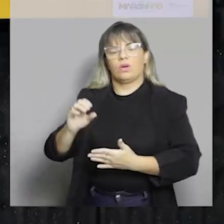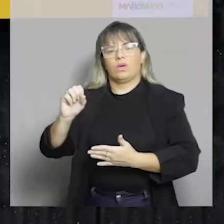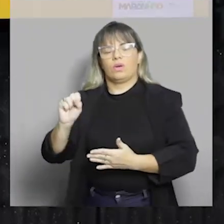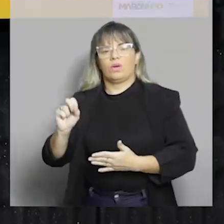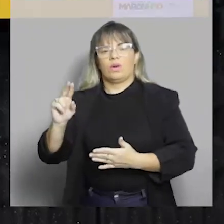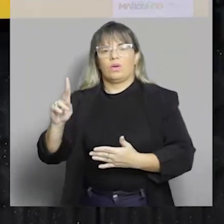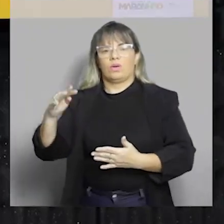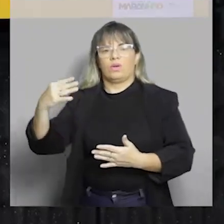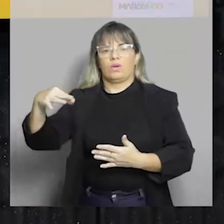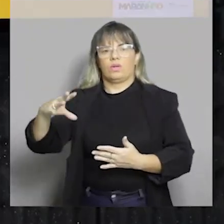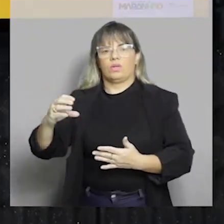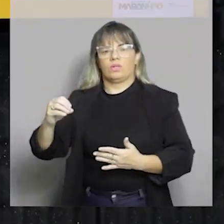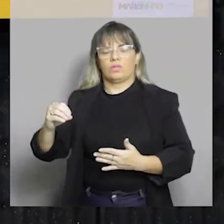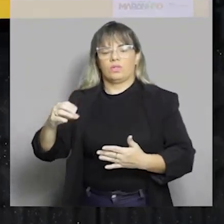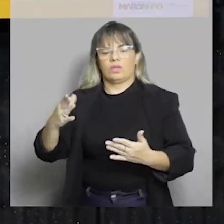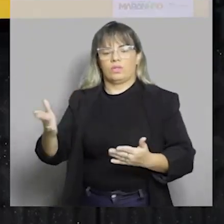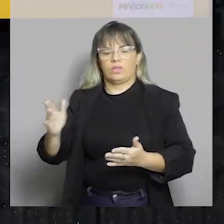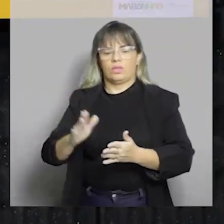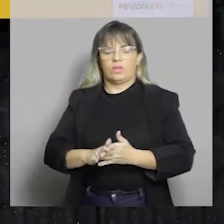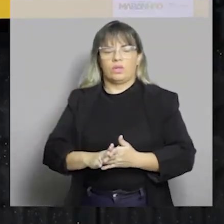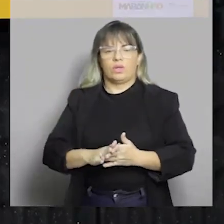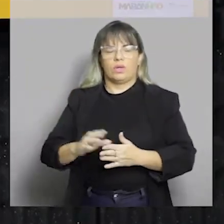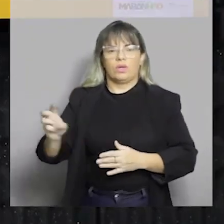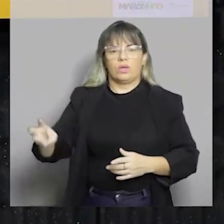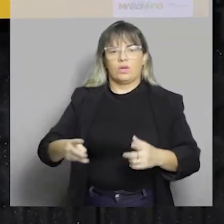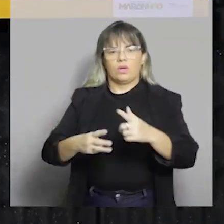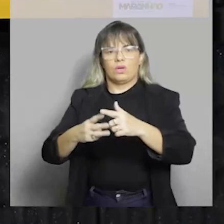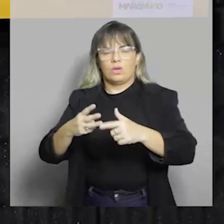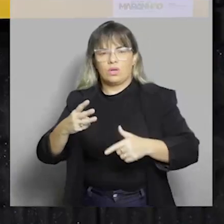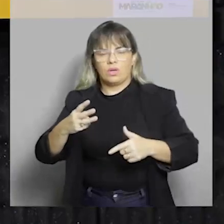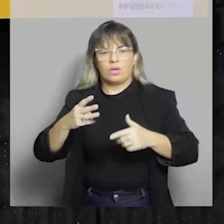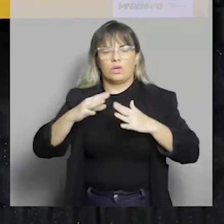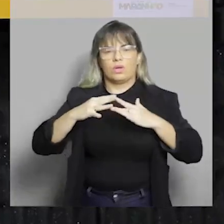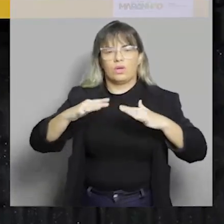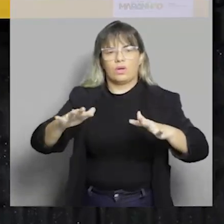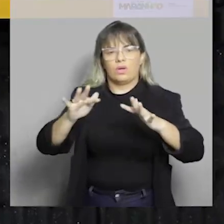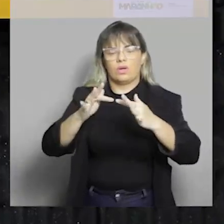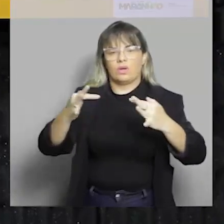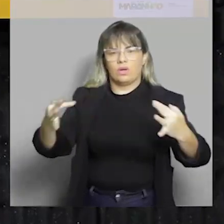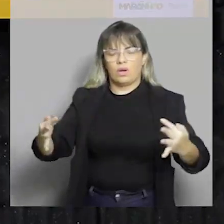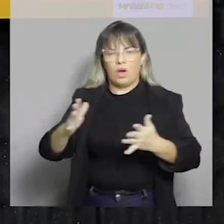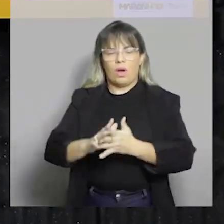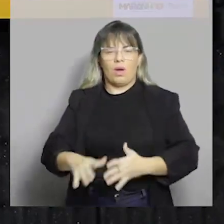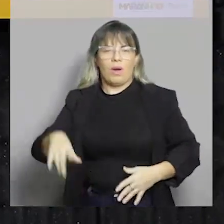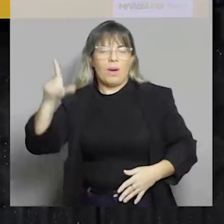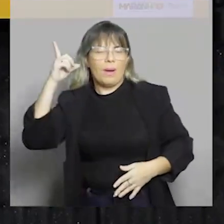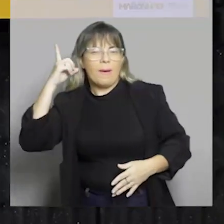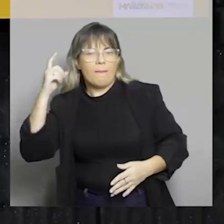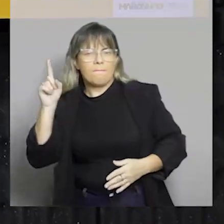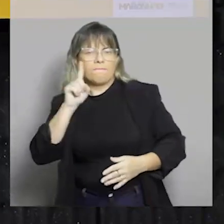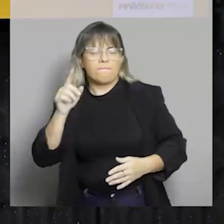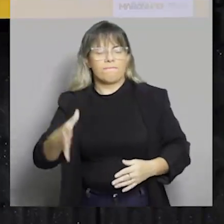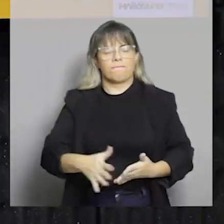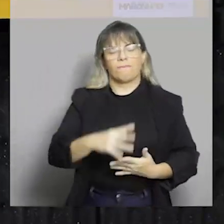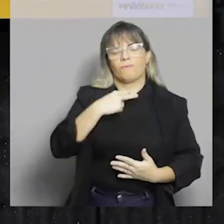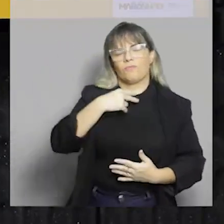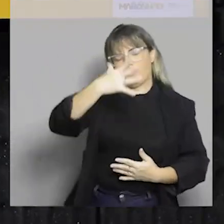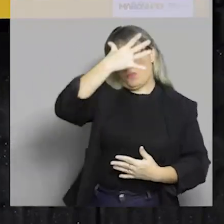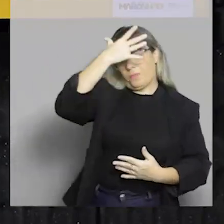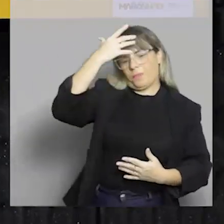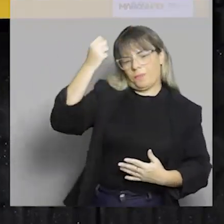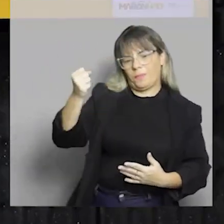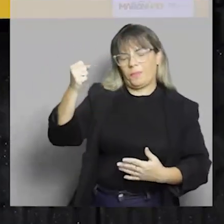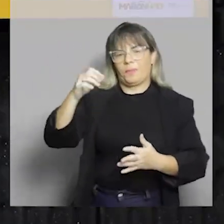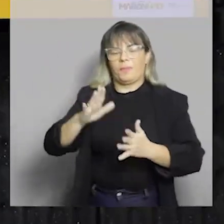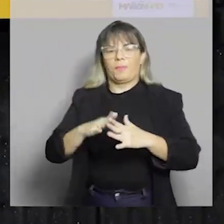Beleza? Então, repetindo, movimentos, fica tranquilo, simplificar para ti que está aí me escutando. Não vai esquecer, tá?